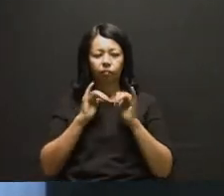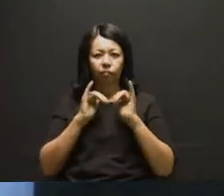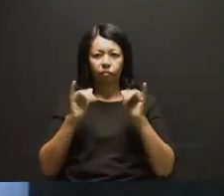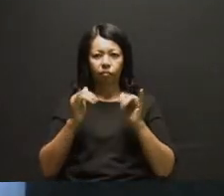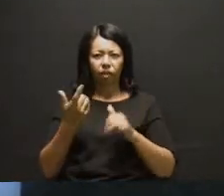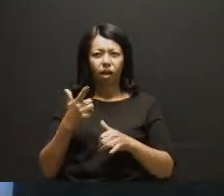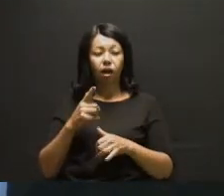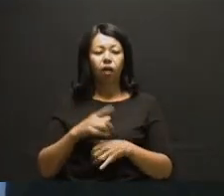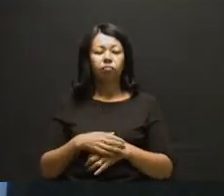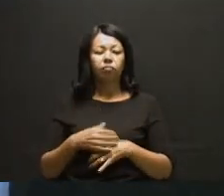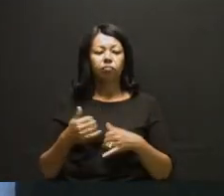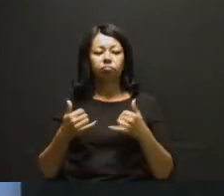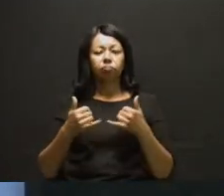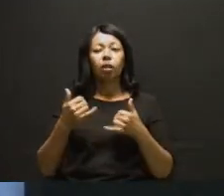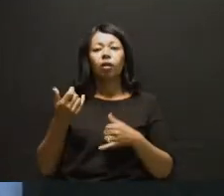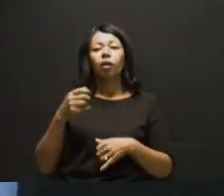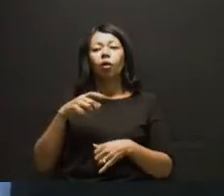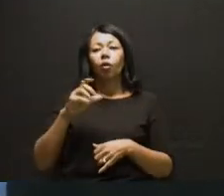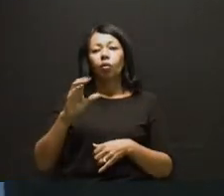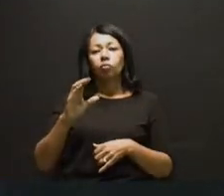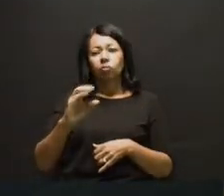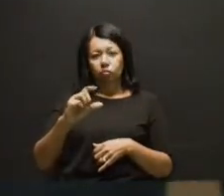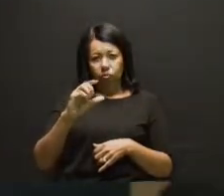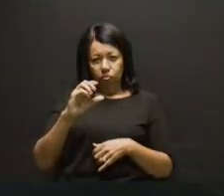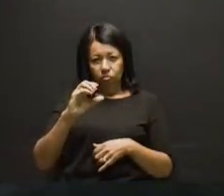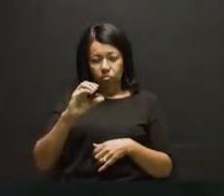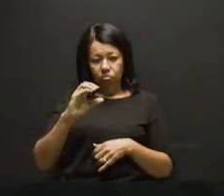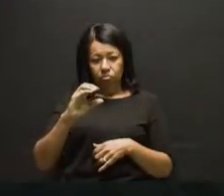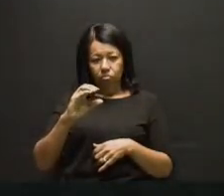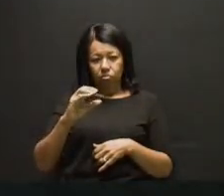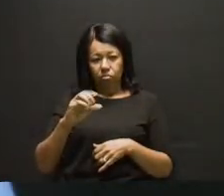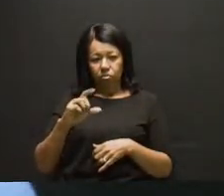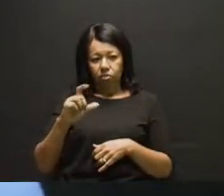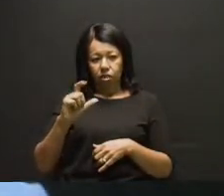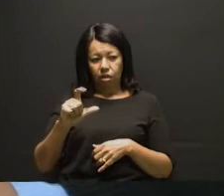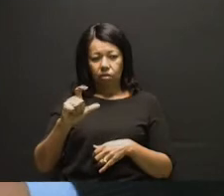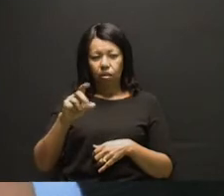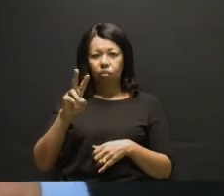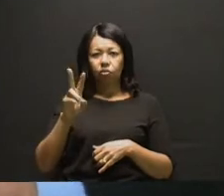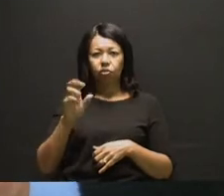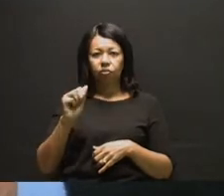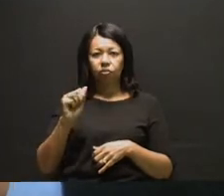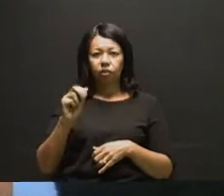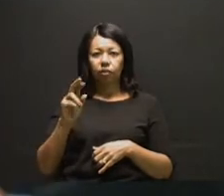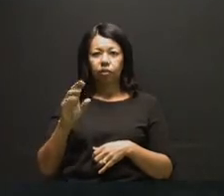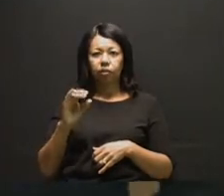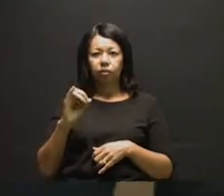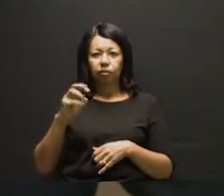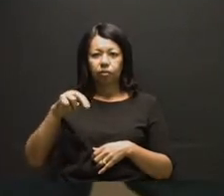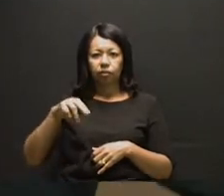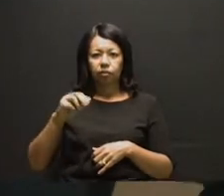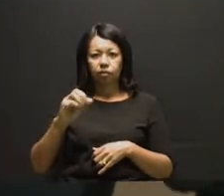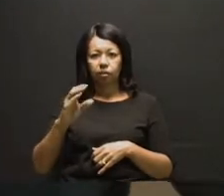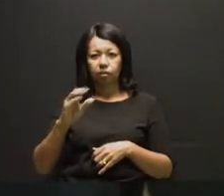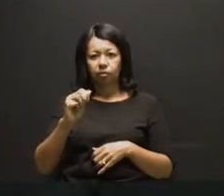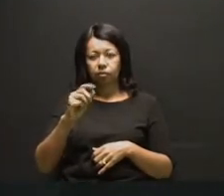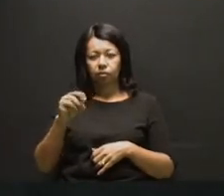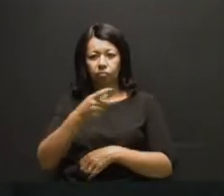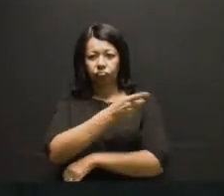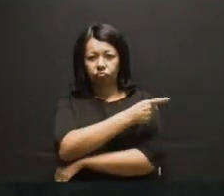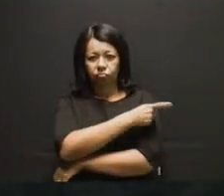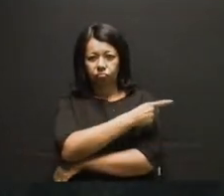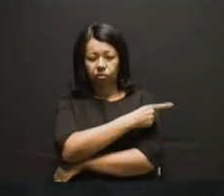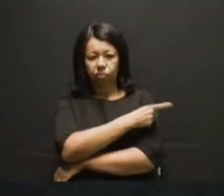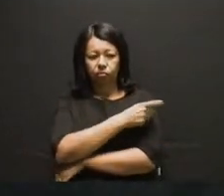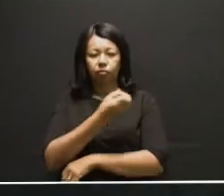do cartão de vacinação como vem a ser isso que é isso o vereador boa noite senhor boa noite rocha boa noite a todos os telespectadores